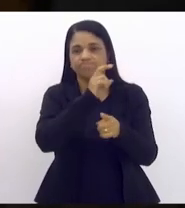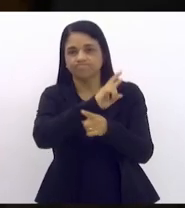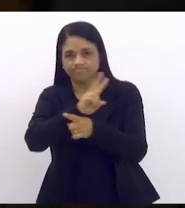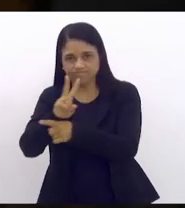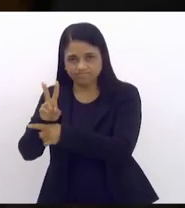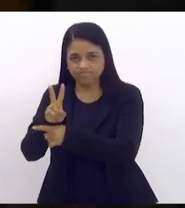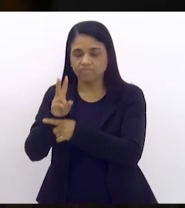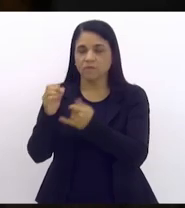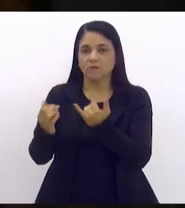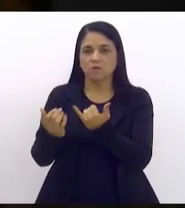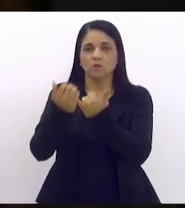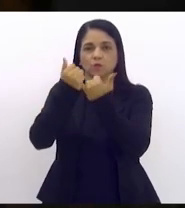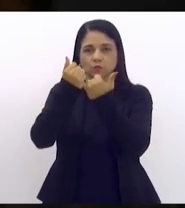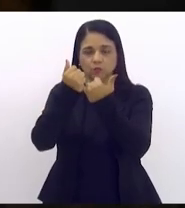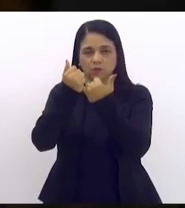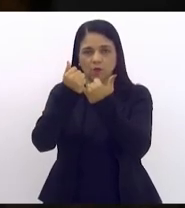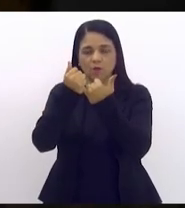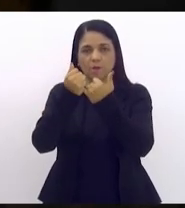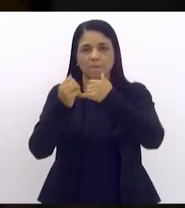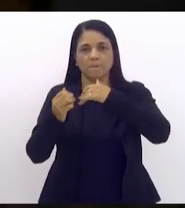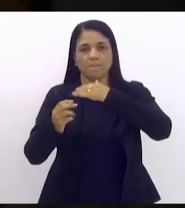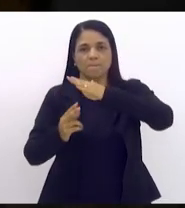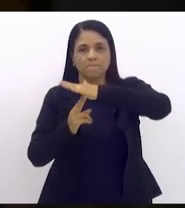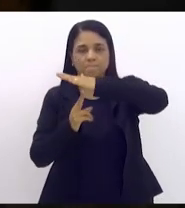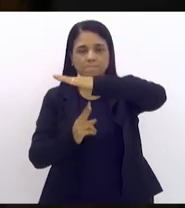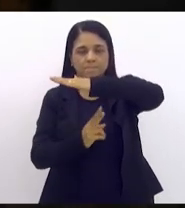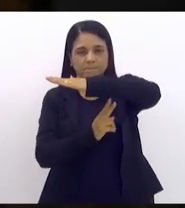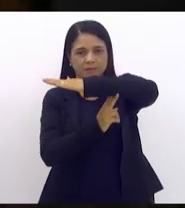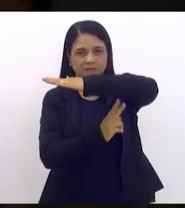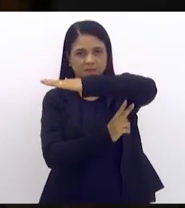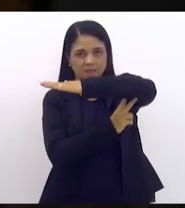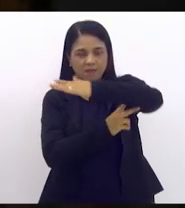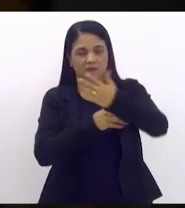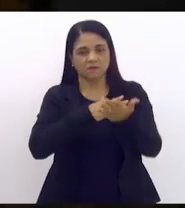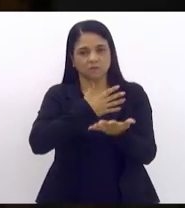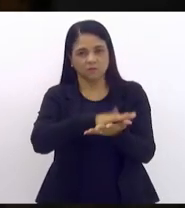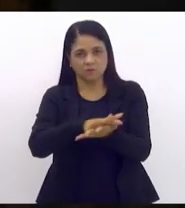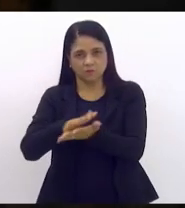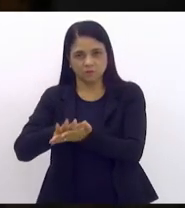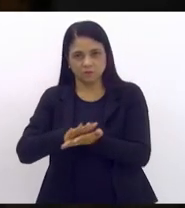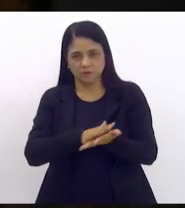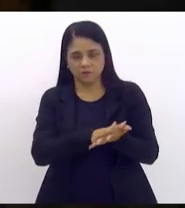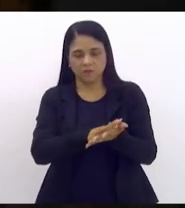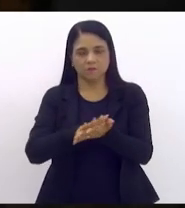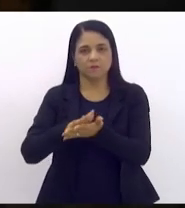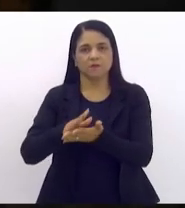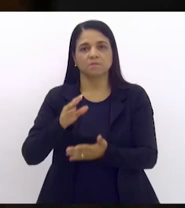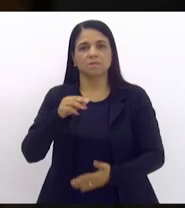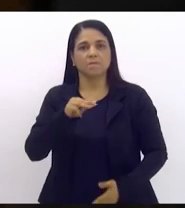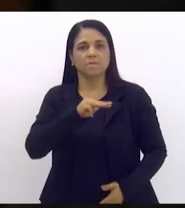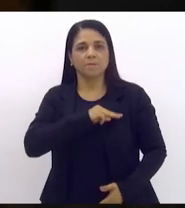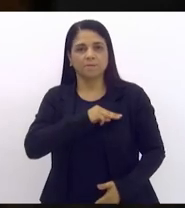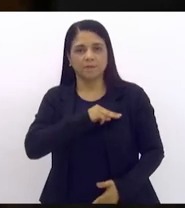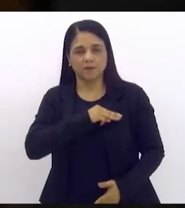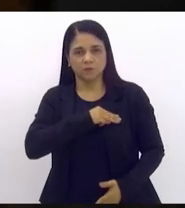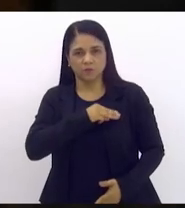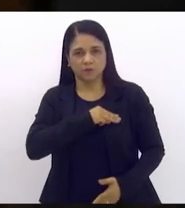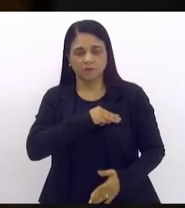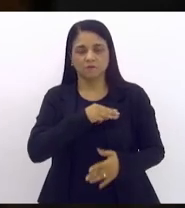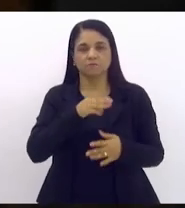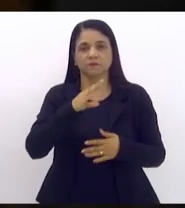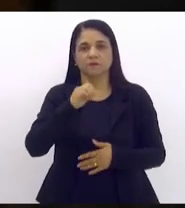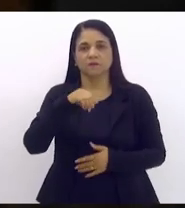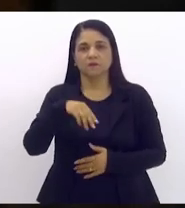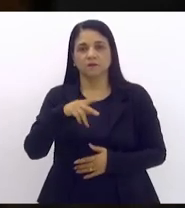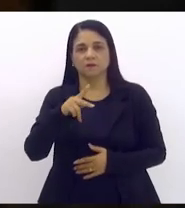preservação cultural a passarela do samba Avenida Intendente Magalhães, do bairro de Madureira, Campinho. Em